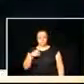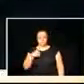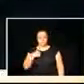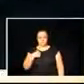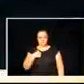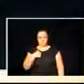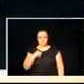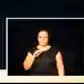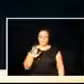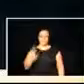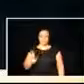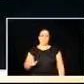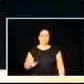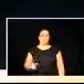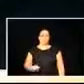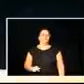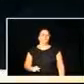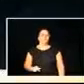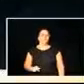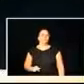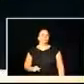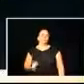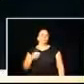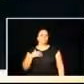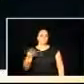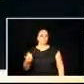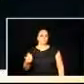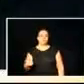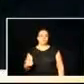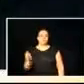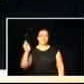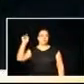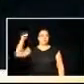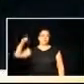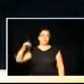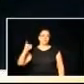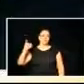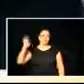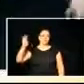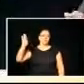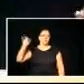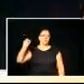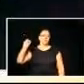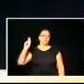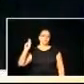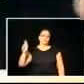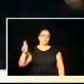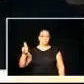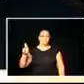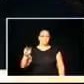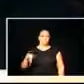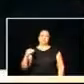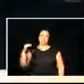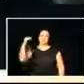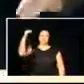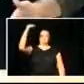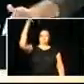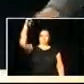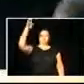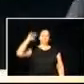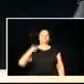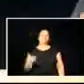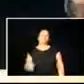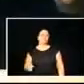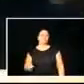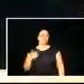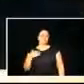mais. É uma universidade que nós temos um carinho especial. Estudei na Universidade de Taubaté desde a minha